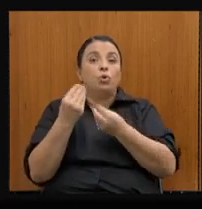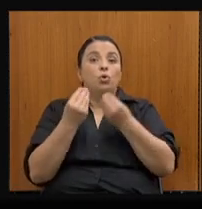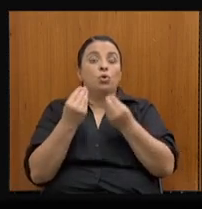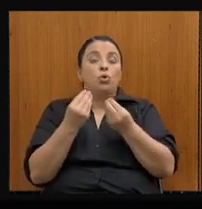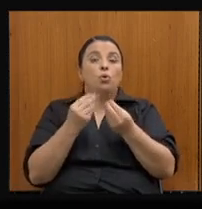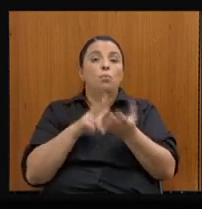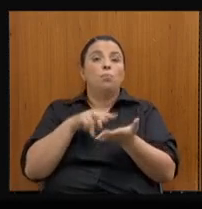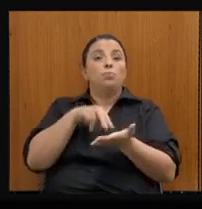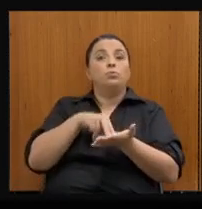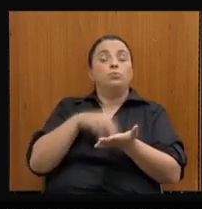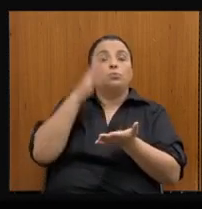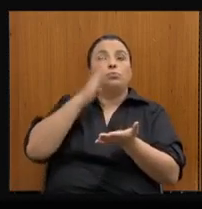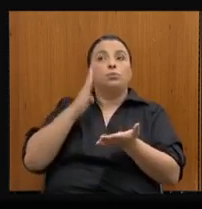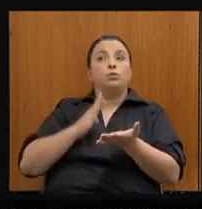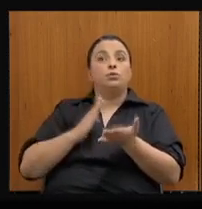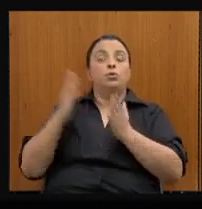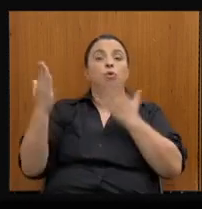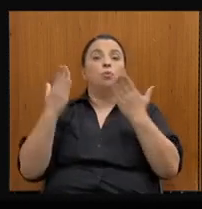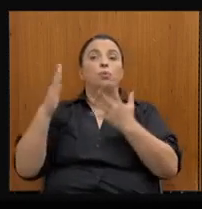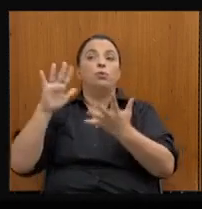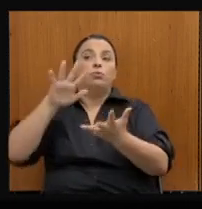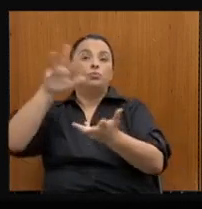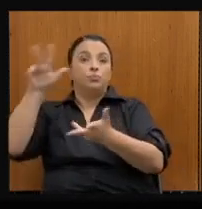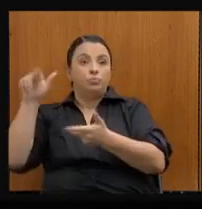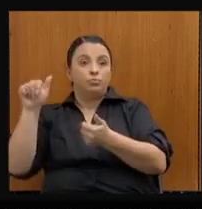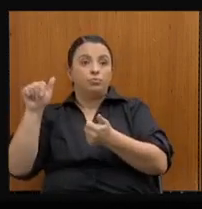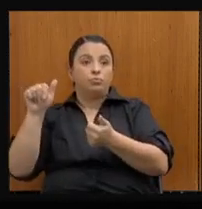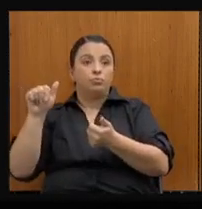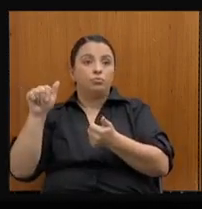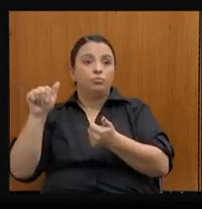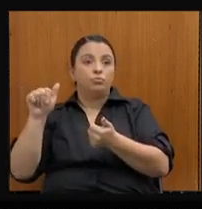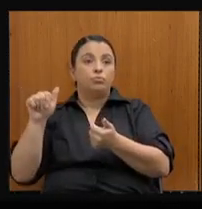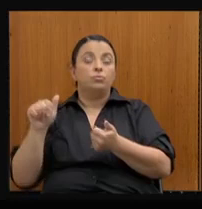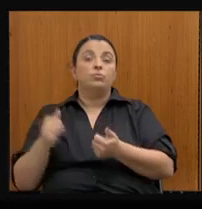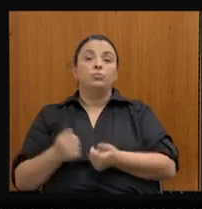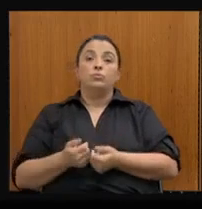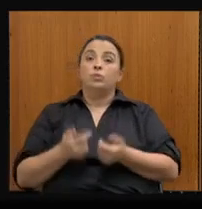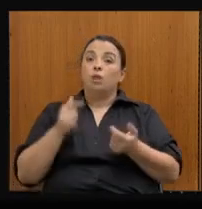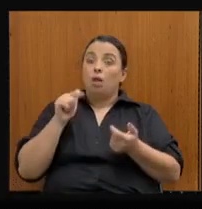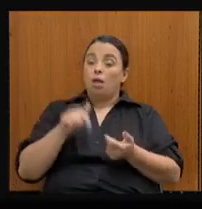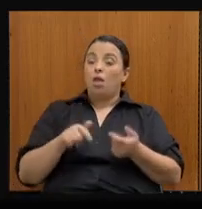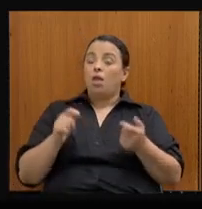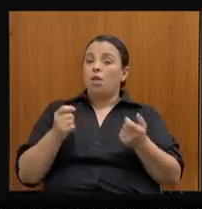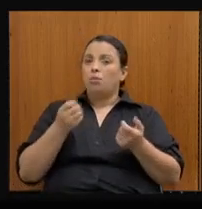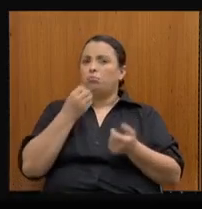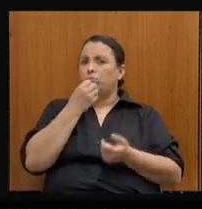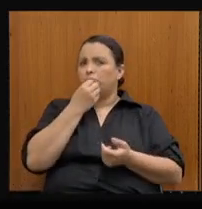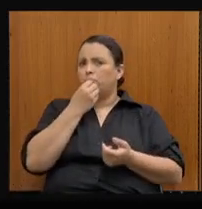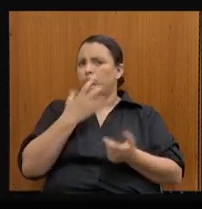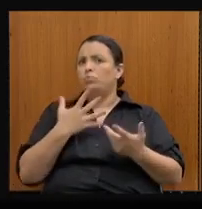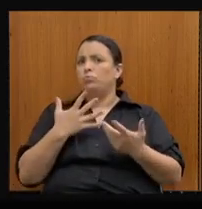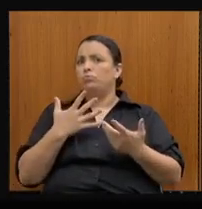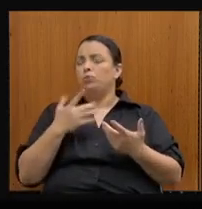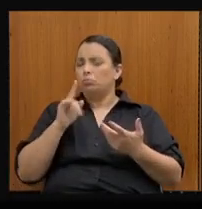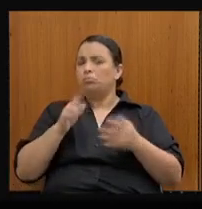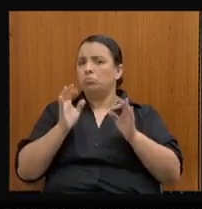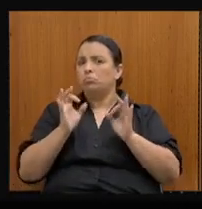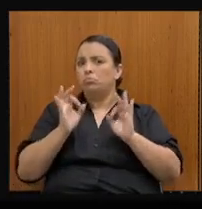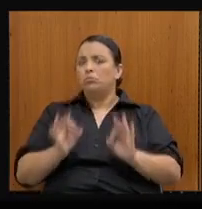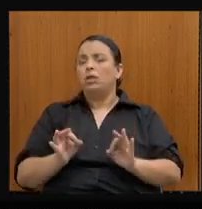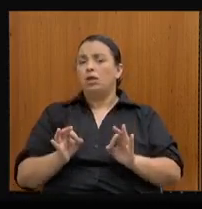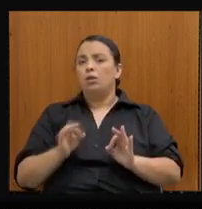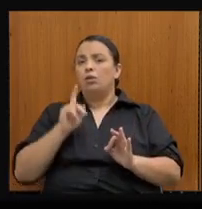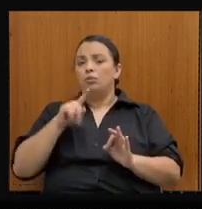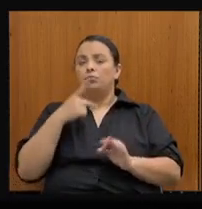mundo então é muito adequado é muito oportuno inclusive é uma